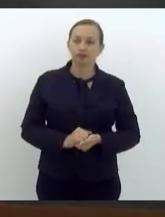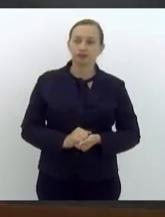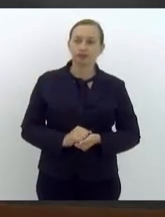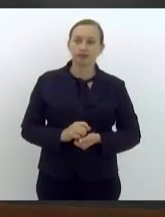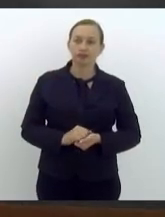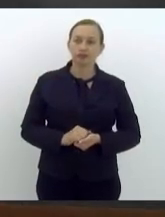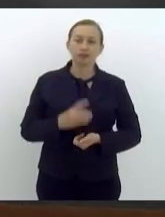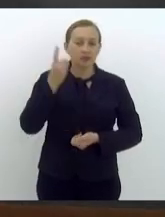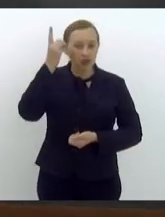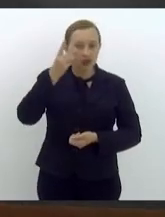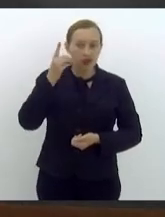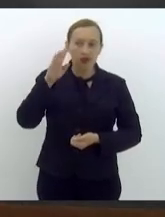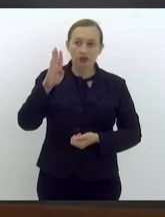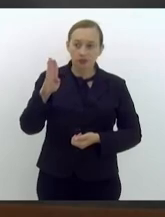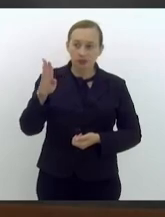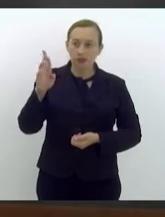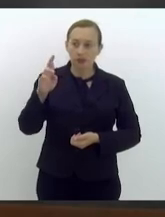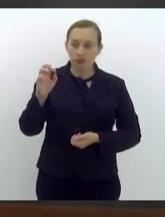Deputado Brazão.